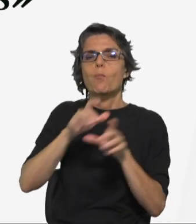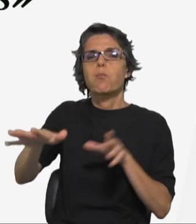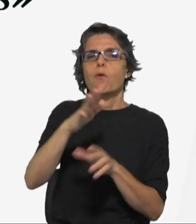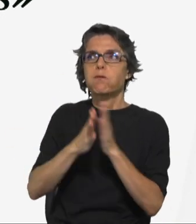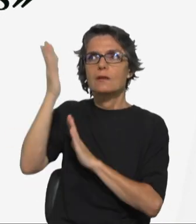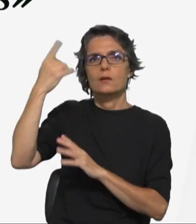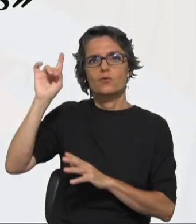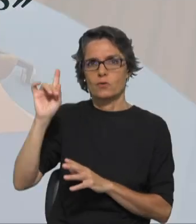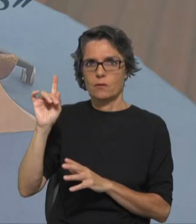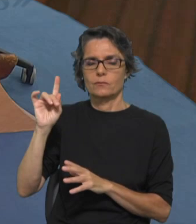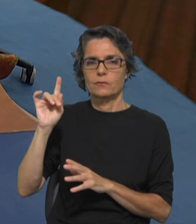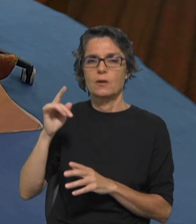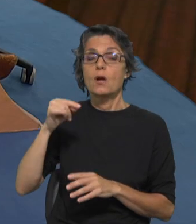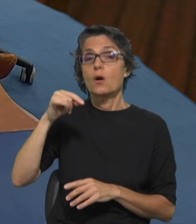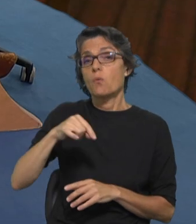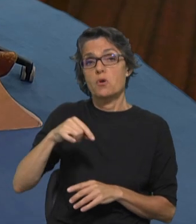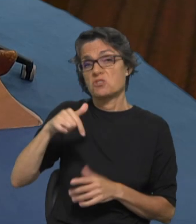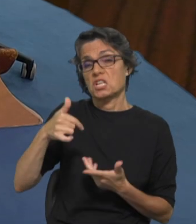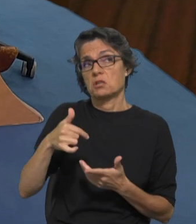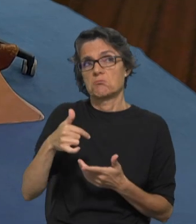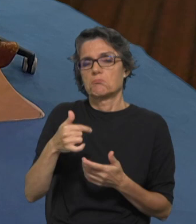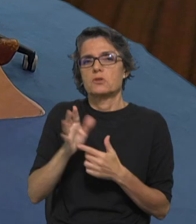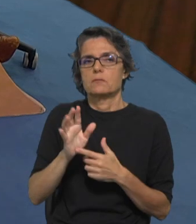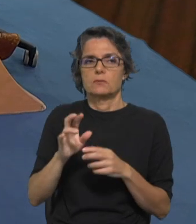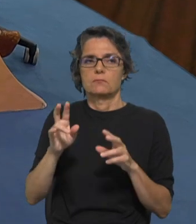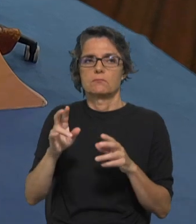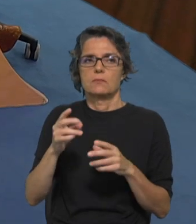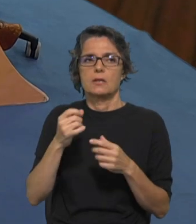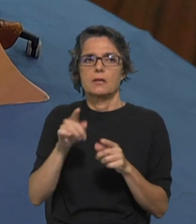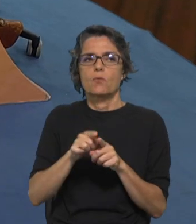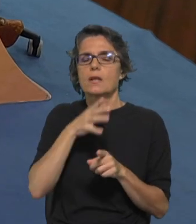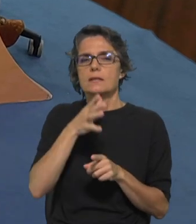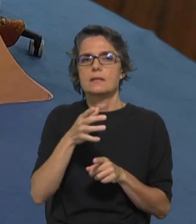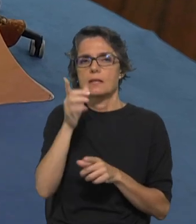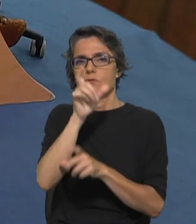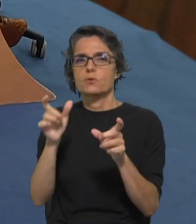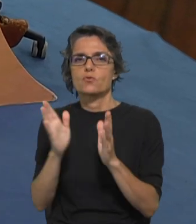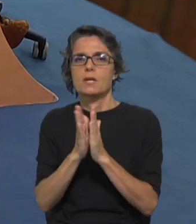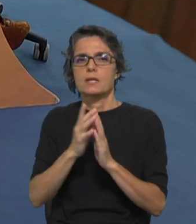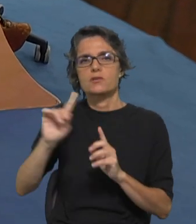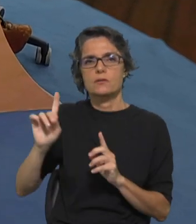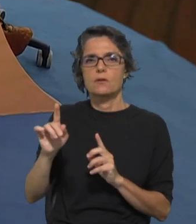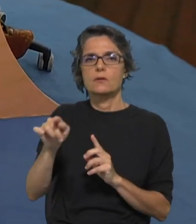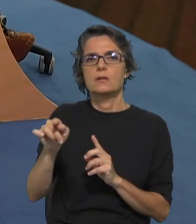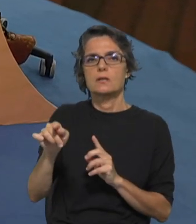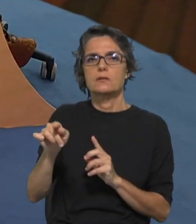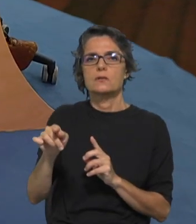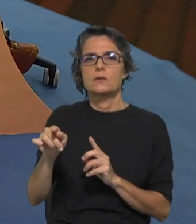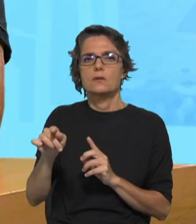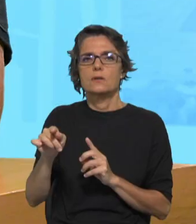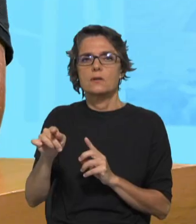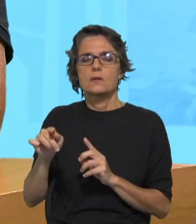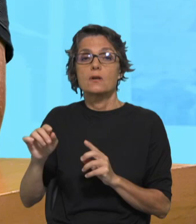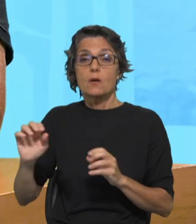dizer, fazendo a transposição, podemos dizer, os que não são da Igreja, com certeza que Deus é amigo deles, que se vão salvar